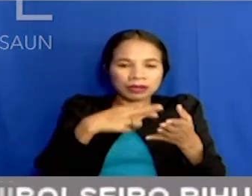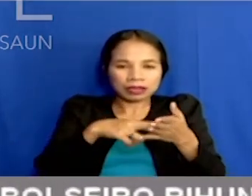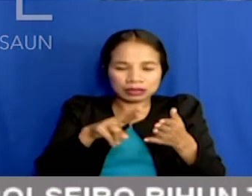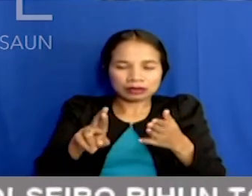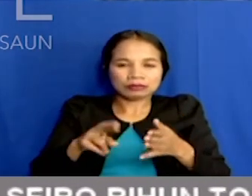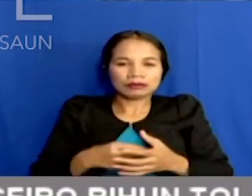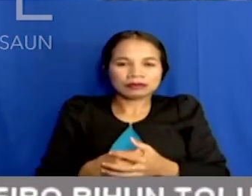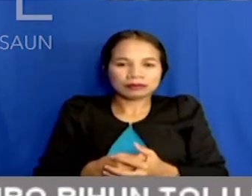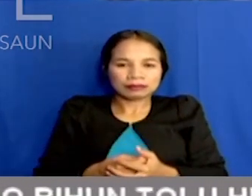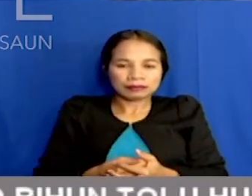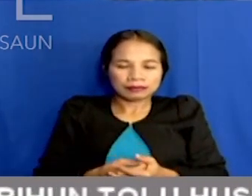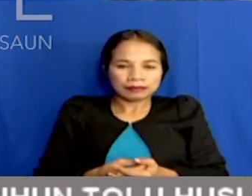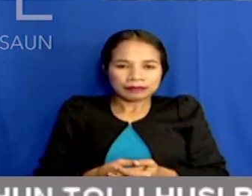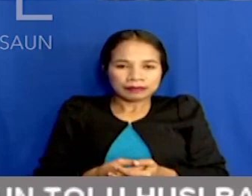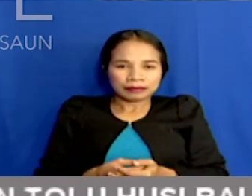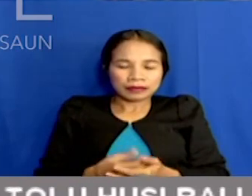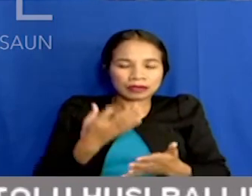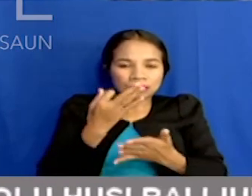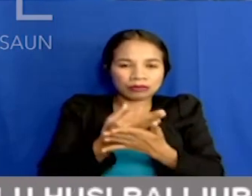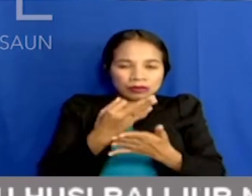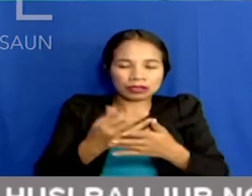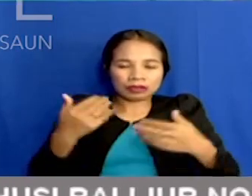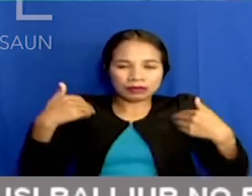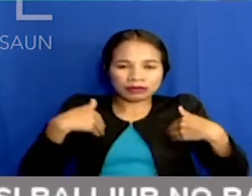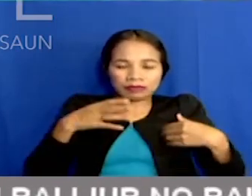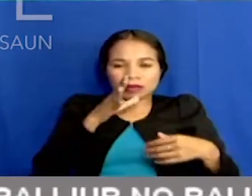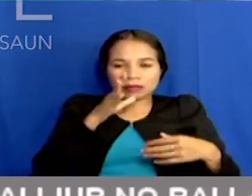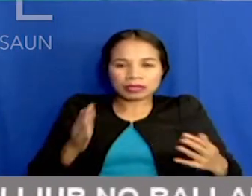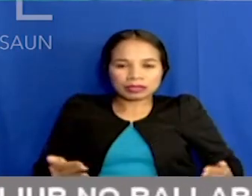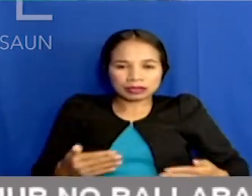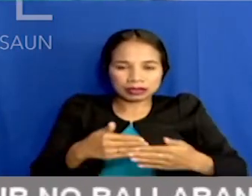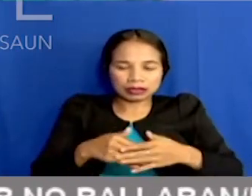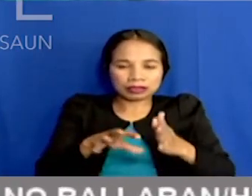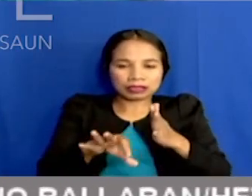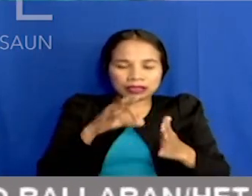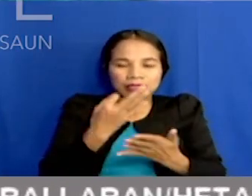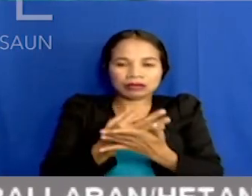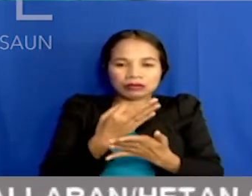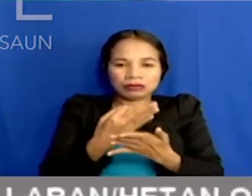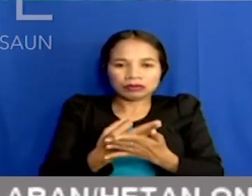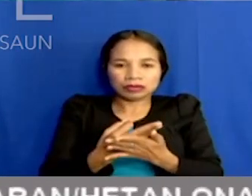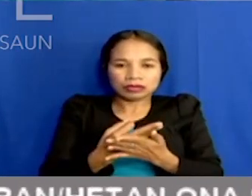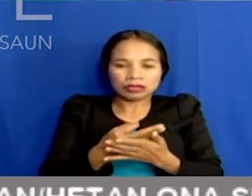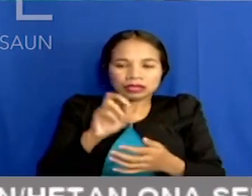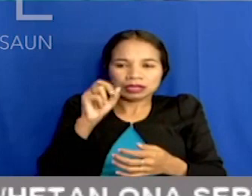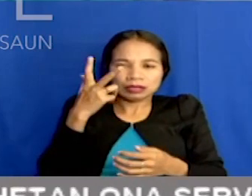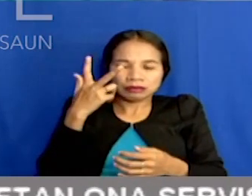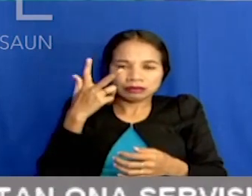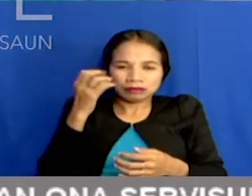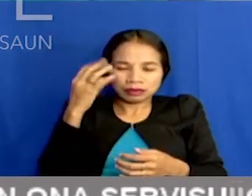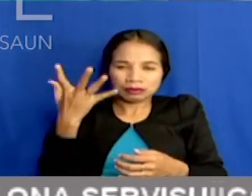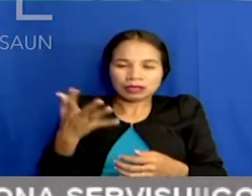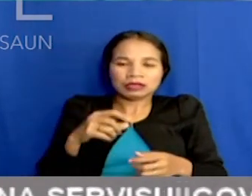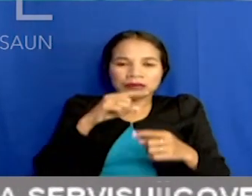dados. Categoria subsídio na BIHA, ba inang ising rua, se retan dólar americano sa nulura sang lima. No